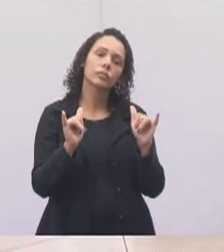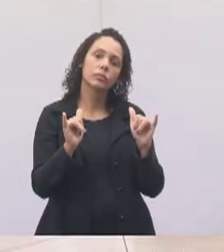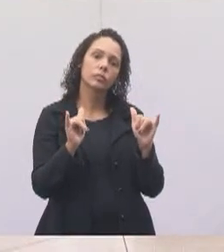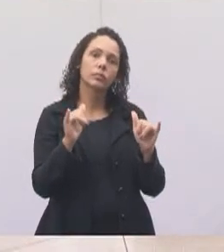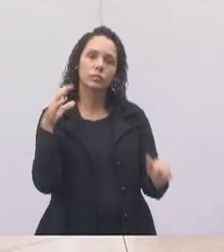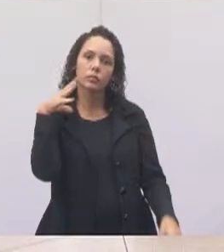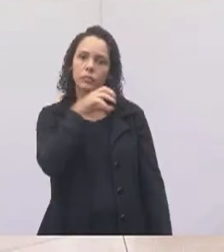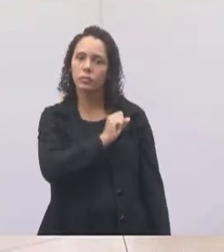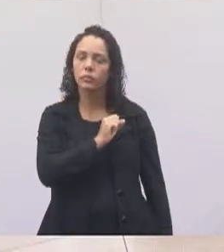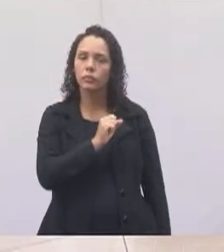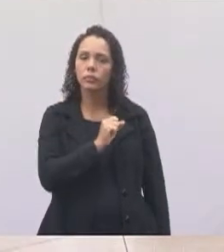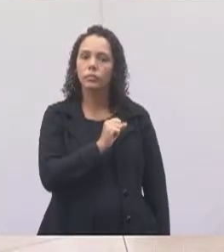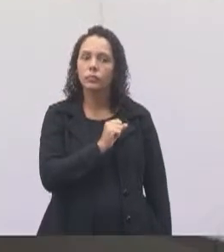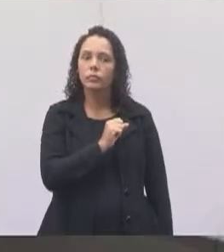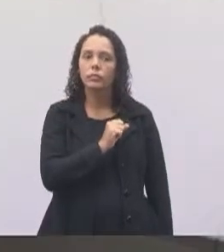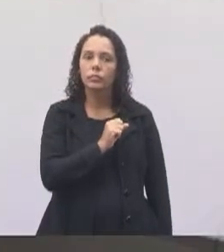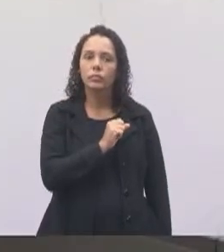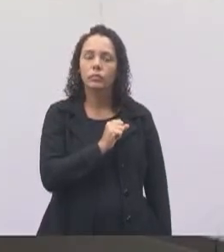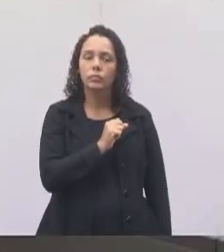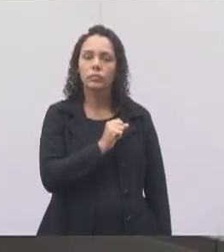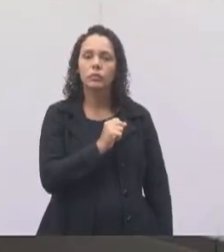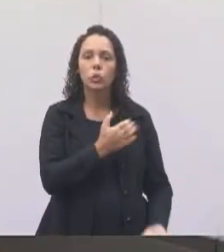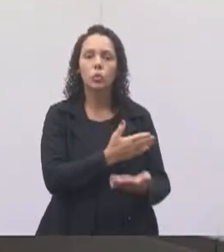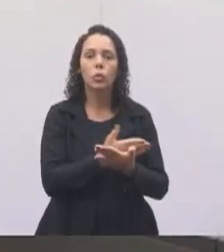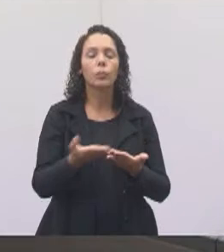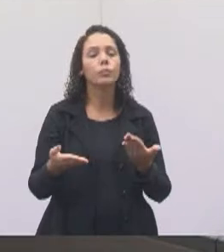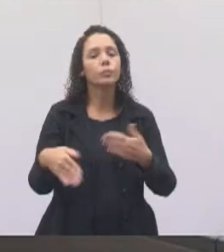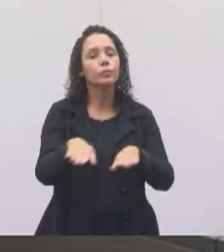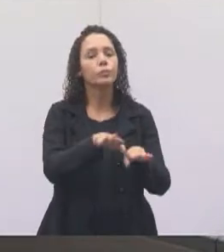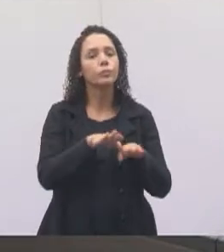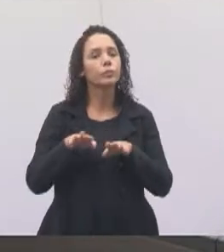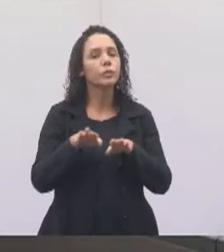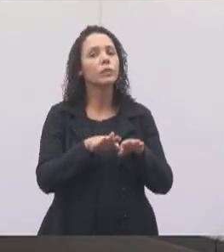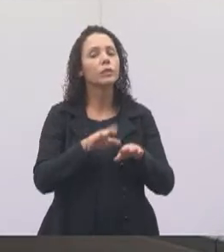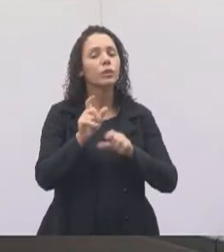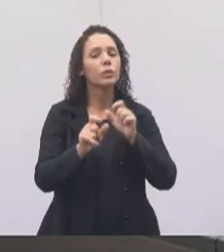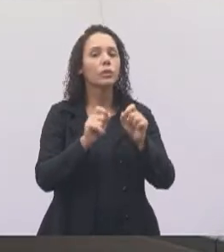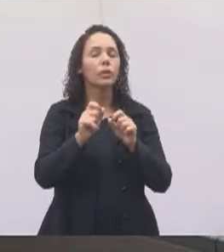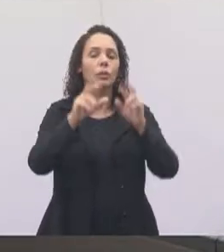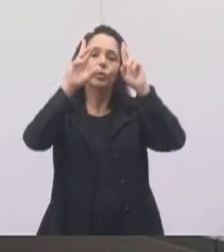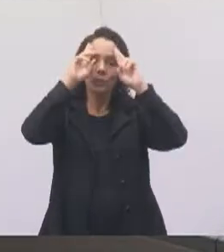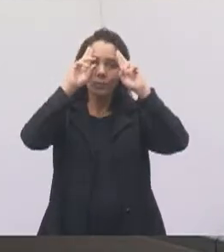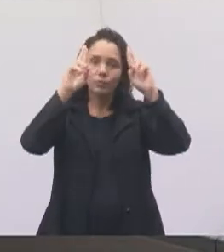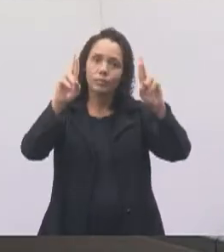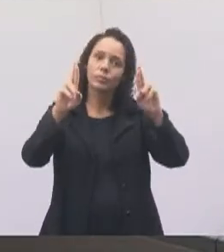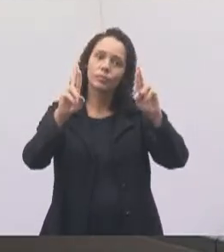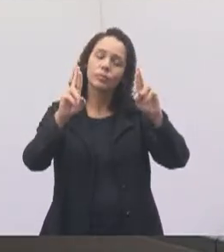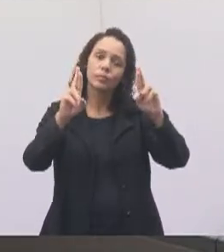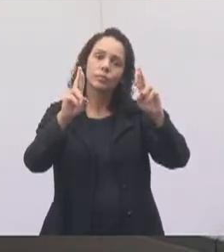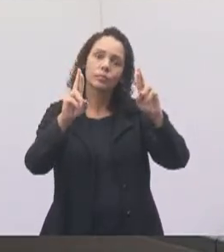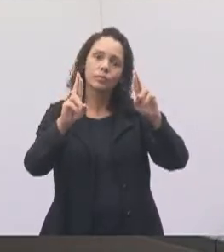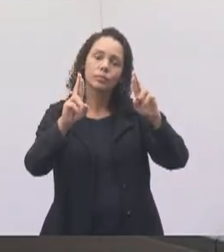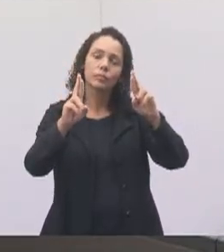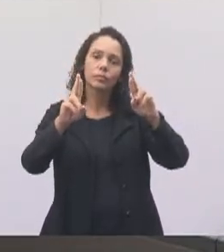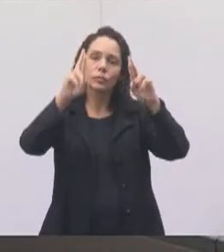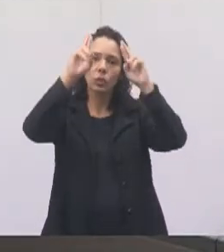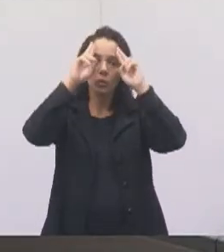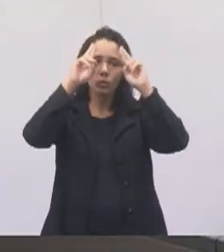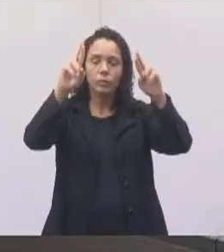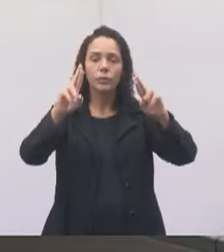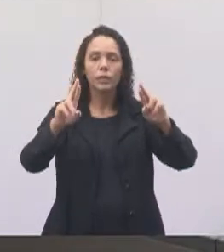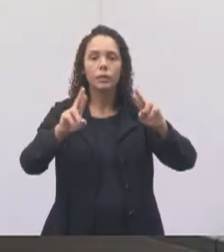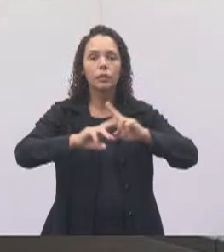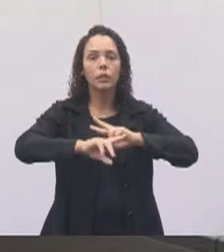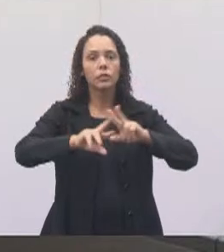comentário rápido sobre o princípio da inclusão. Qual que é o princípio da inclusão? É o respeito. O respeito às